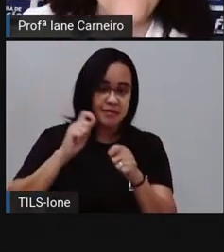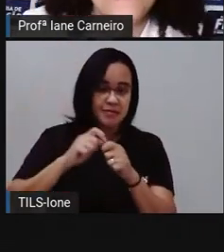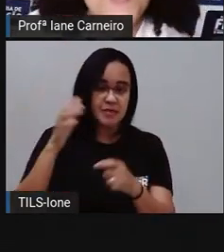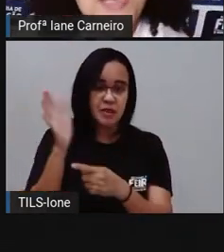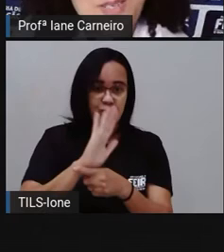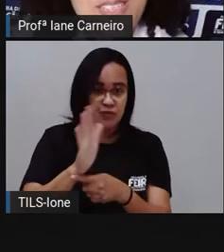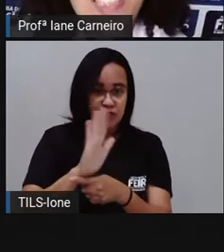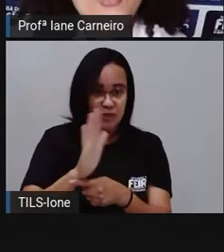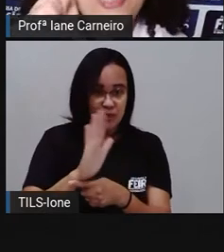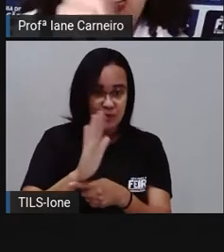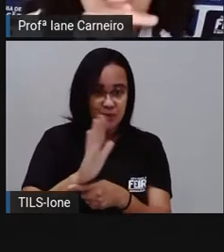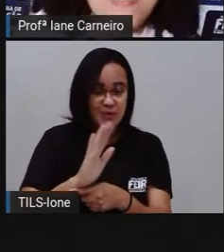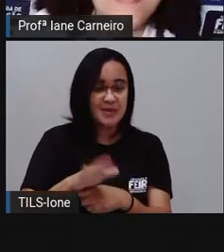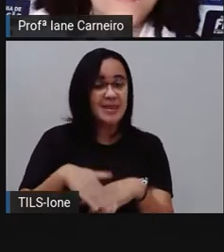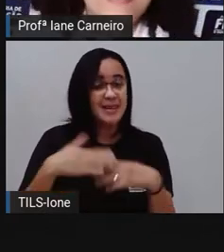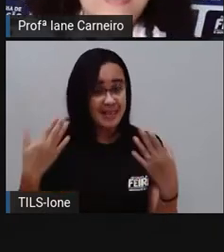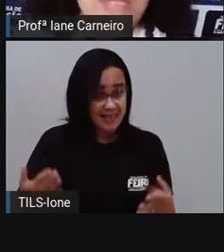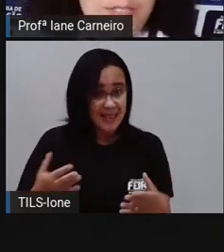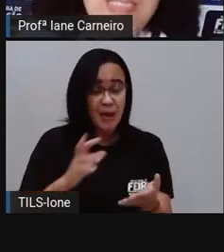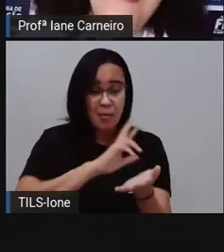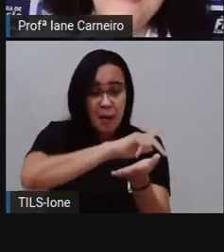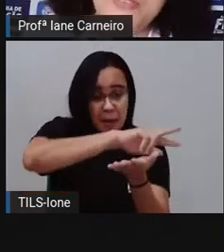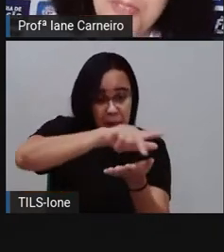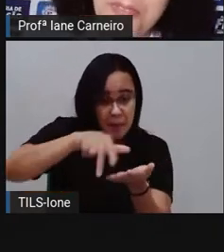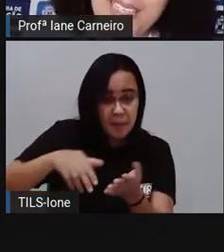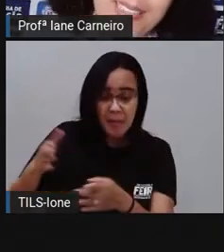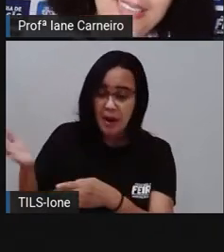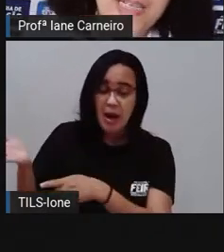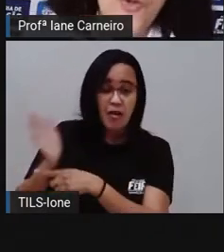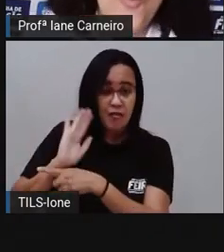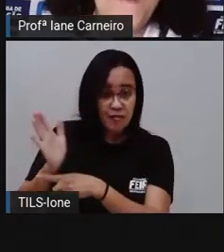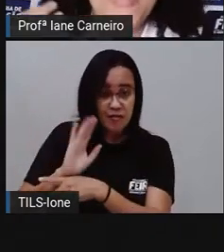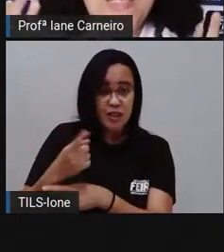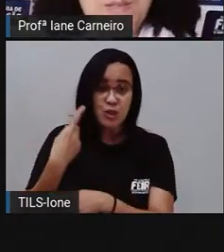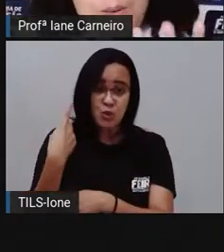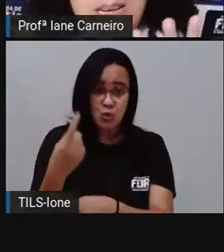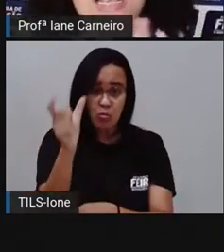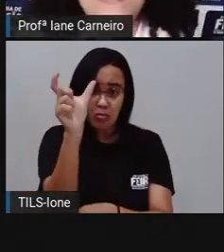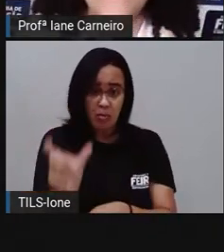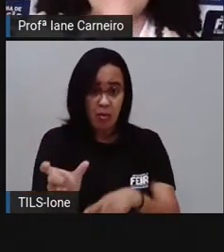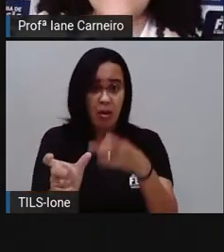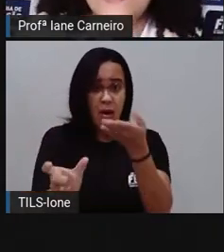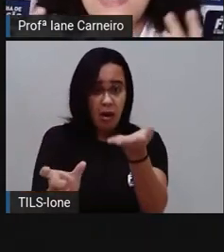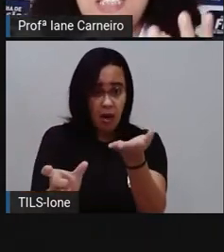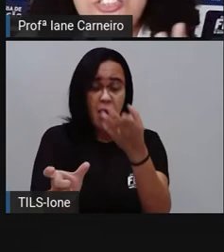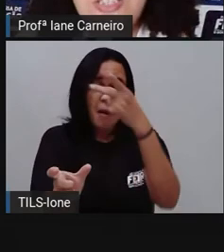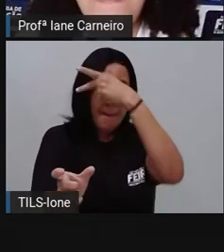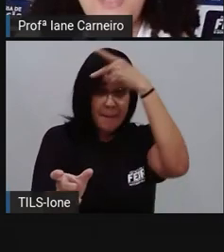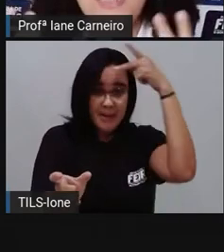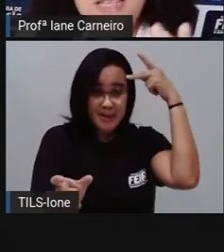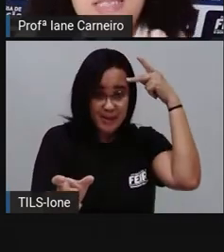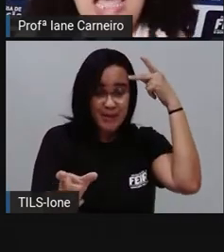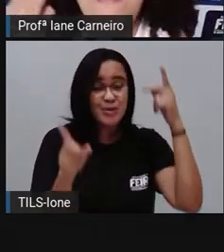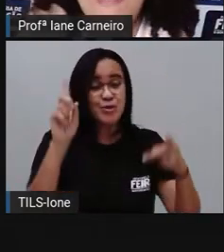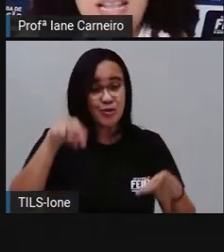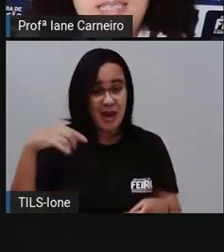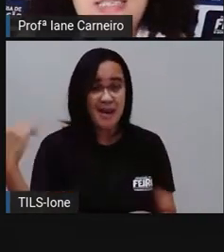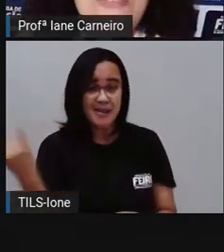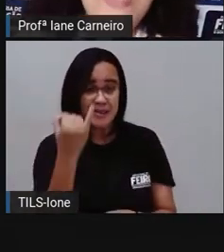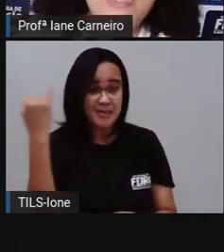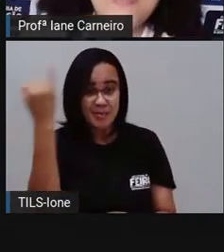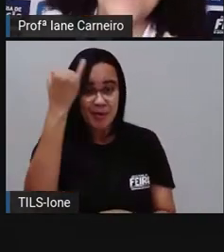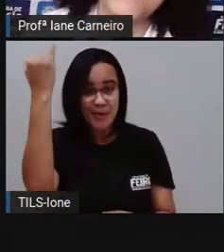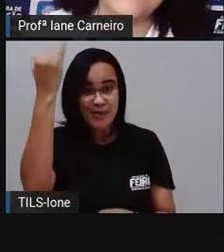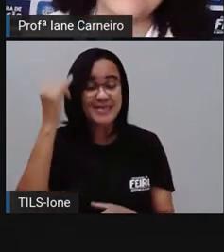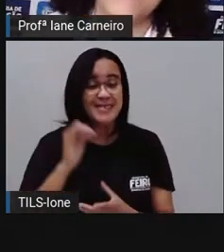Ele é uma das pessoas que estão nesses vídeos que a prefeitura fez, né, como uma pessoa, né, de grande importância,